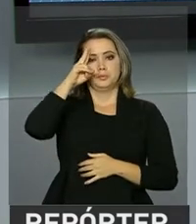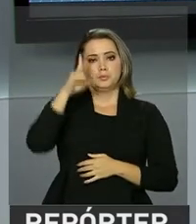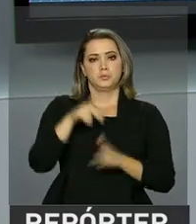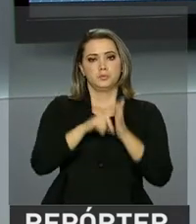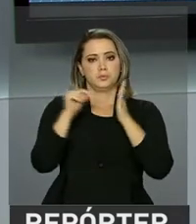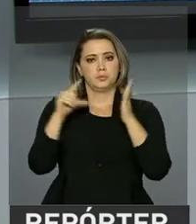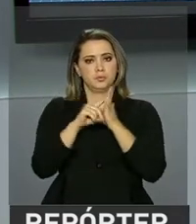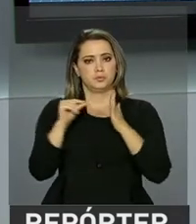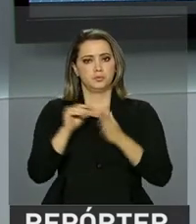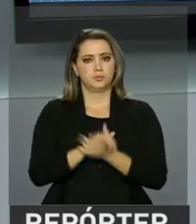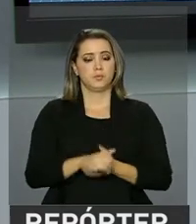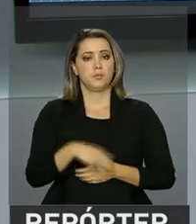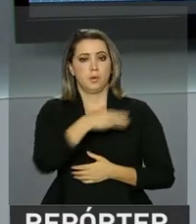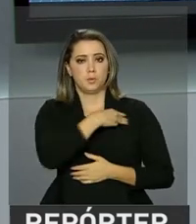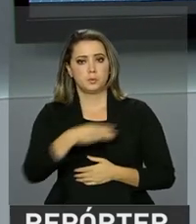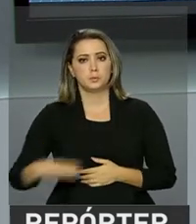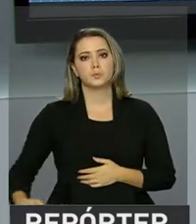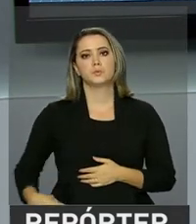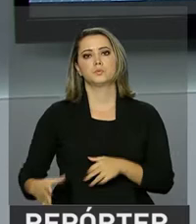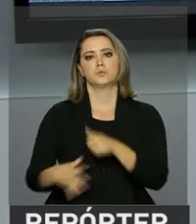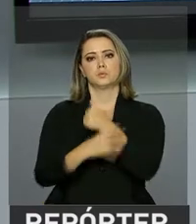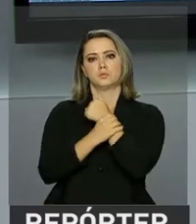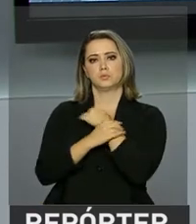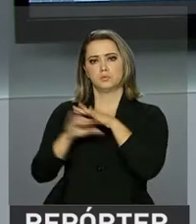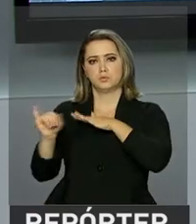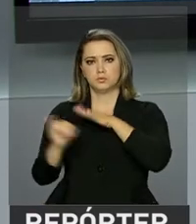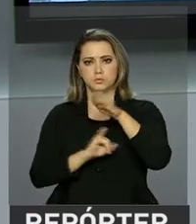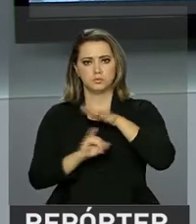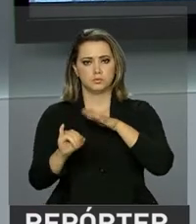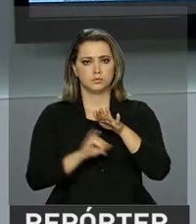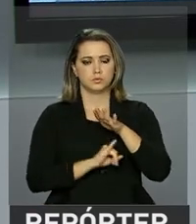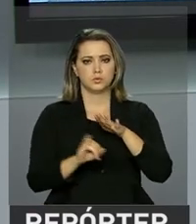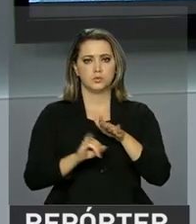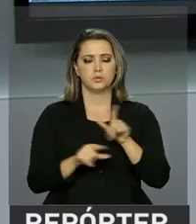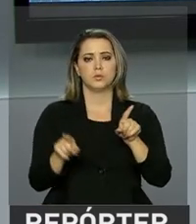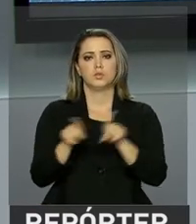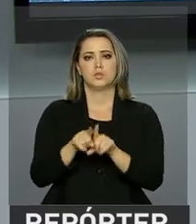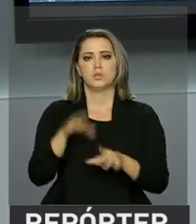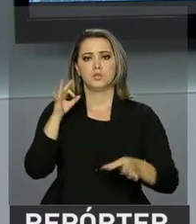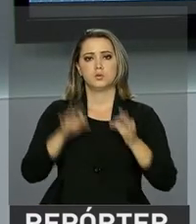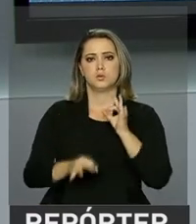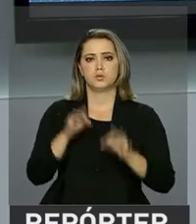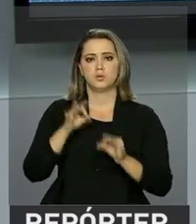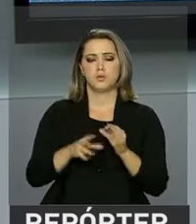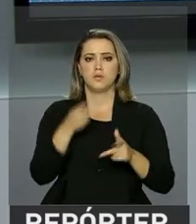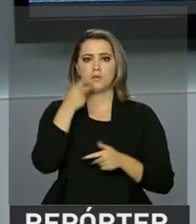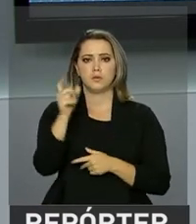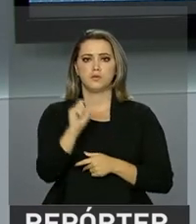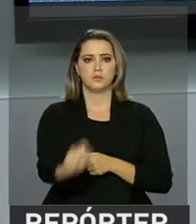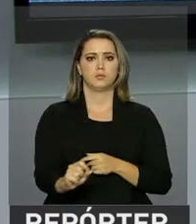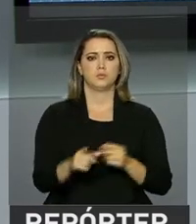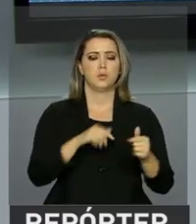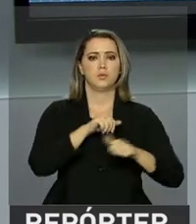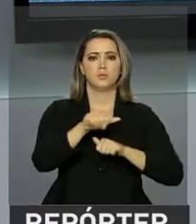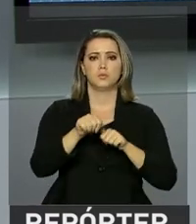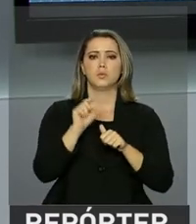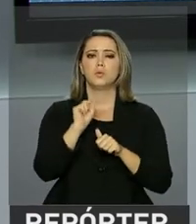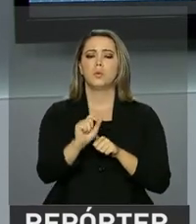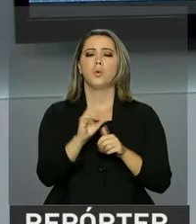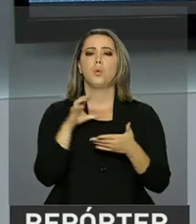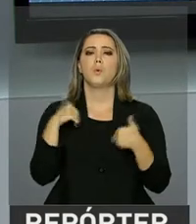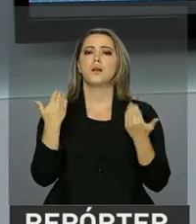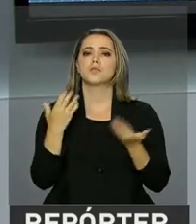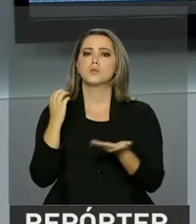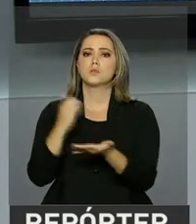feira no palácio do planalto os ministros da segurança institucional e da justiça falaram sobre que crimes